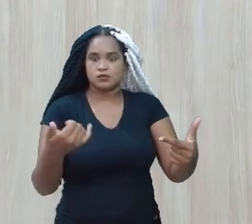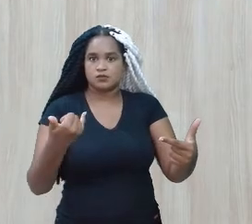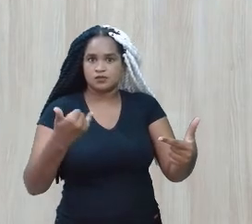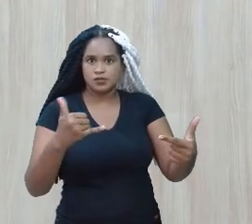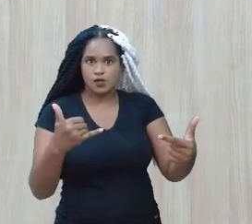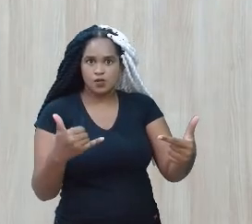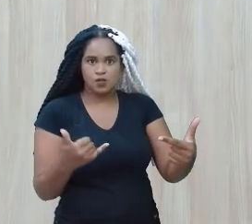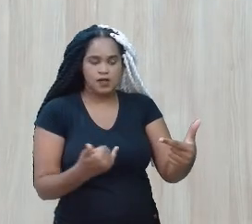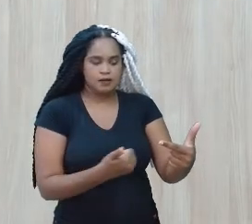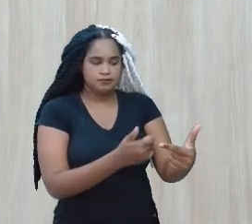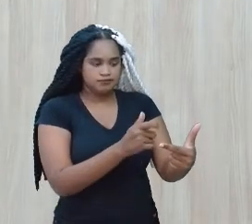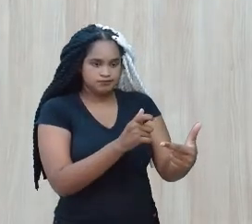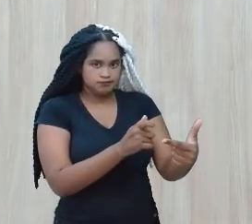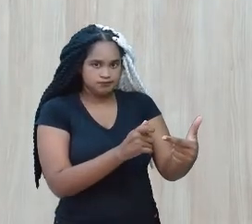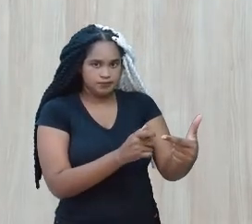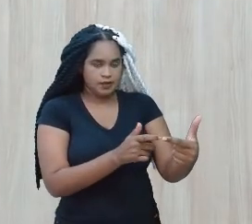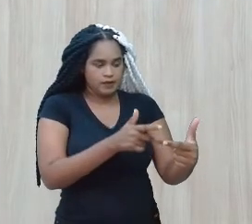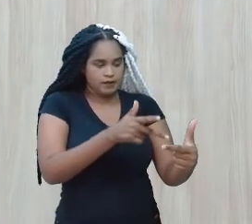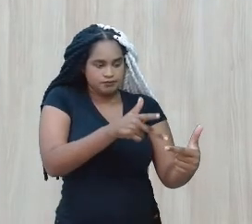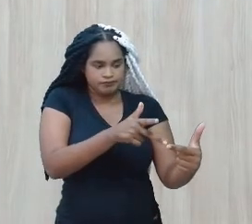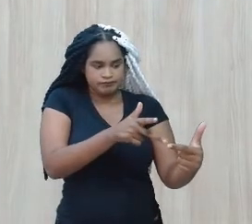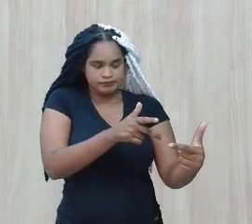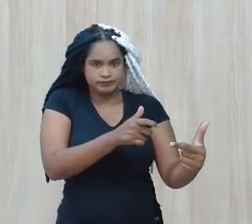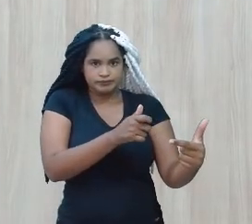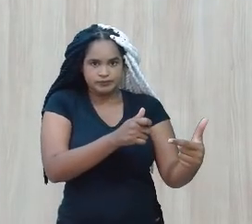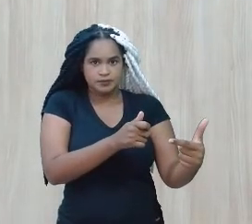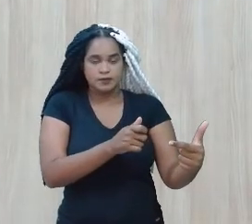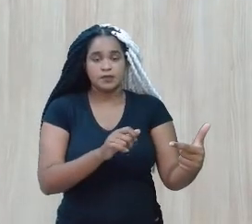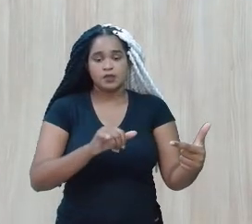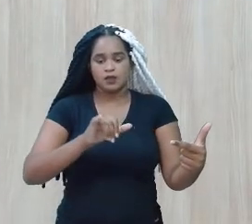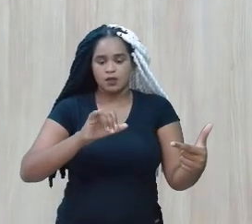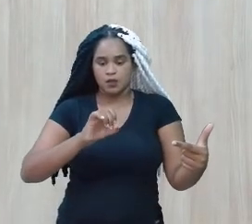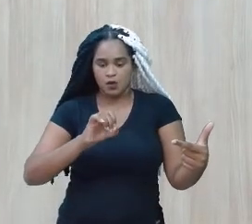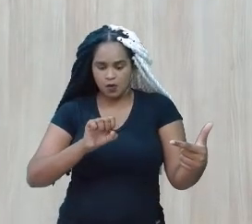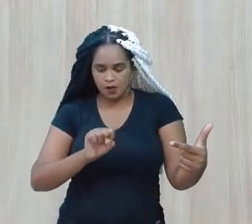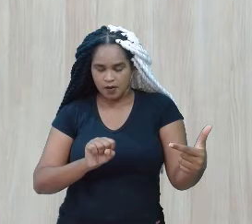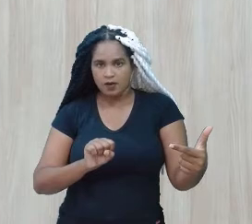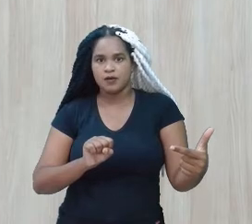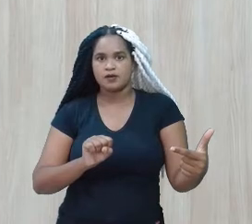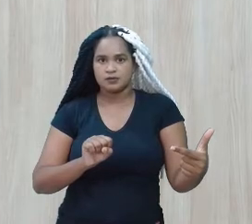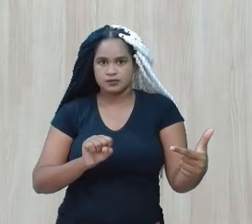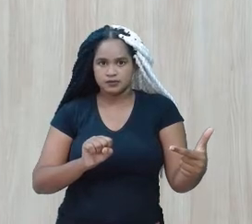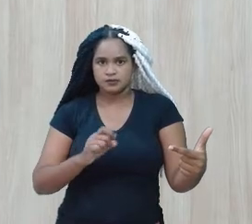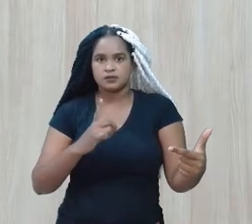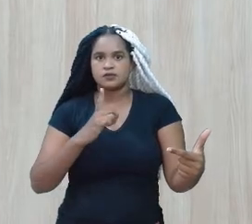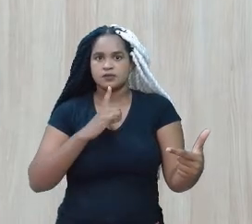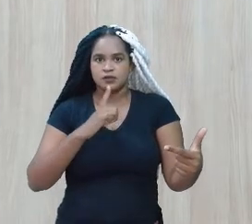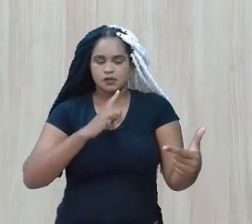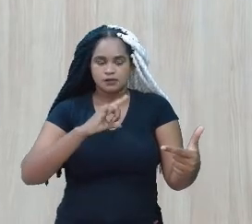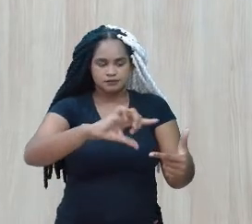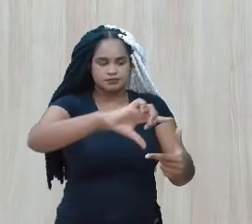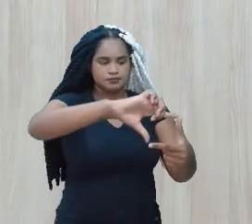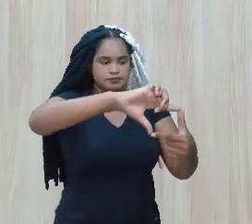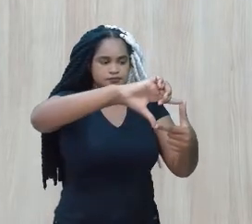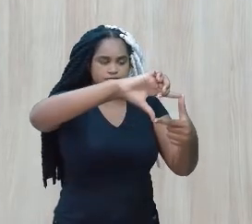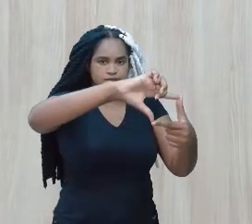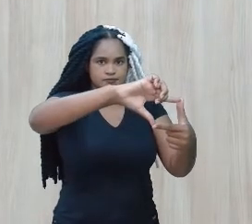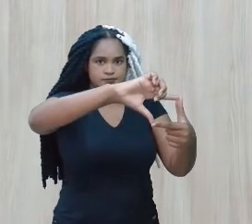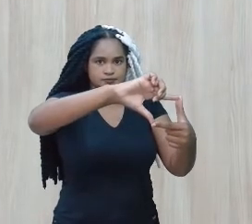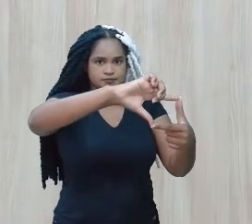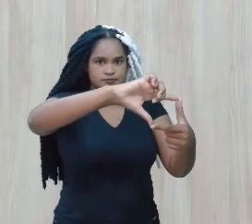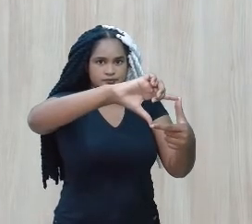aparelhos de celular que tem iOS. Tem um QR Code que estará aparecendo para